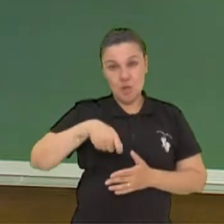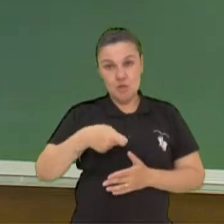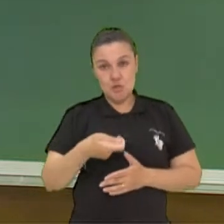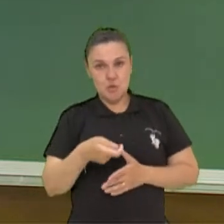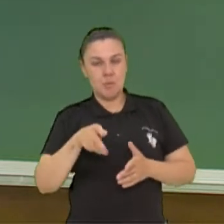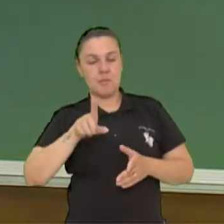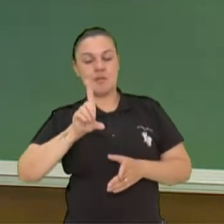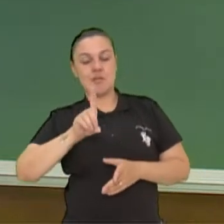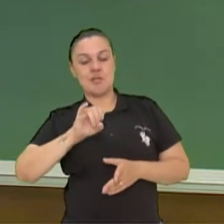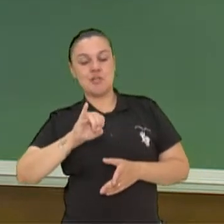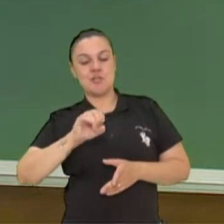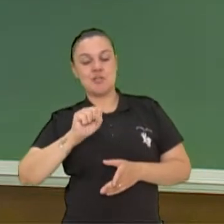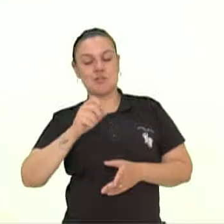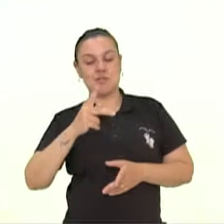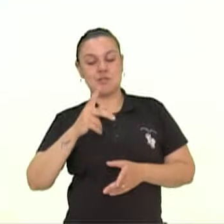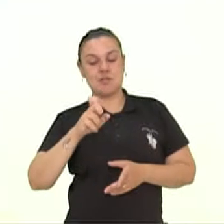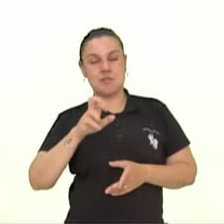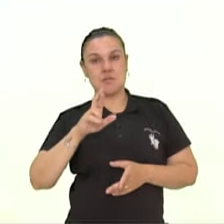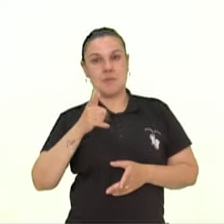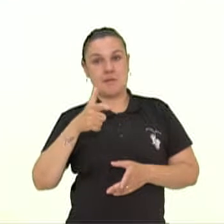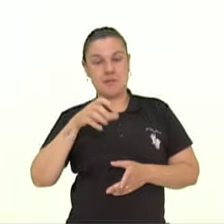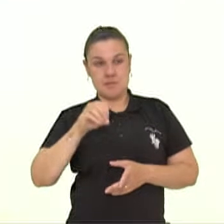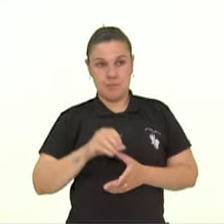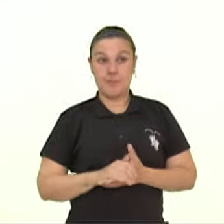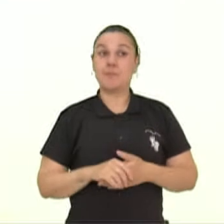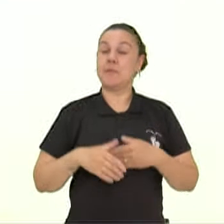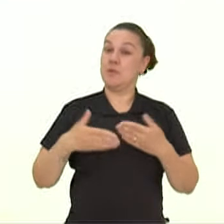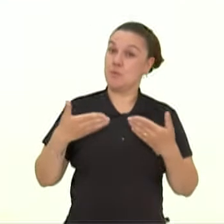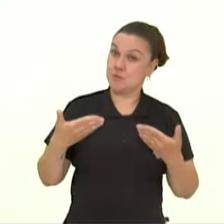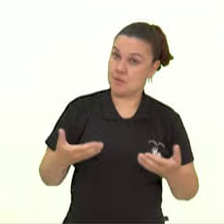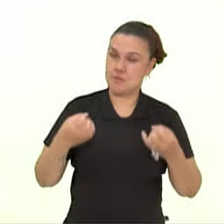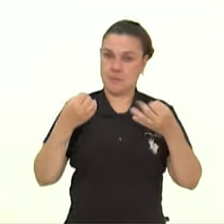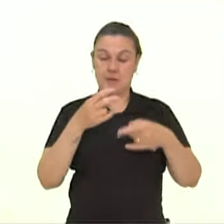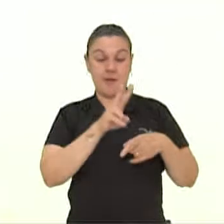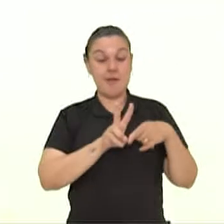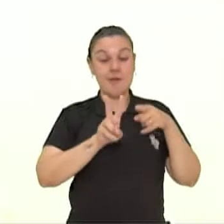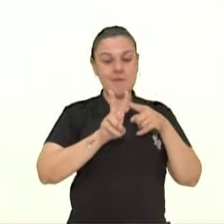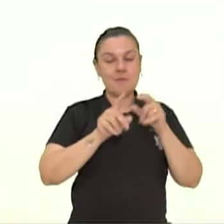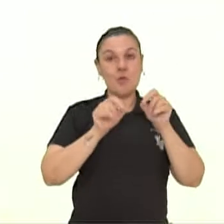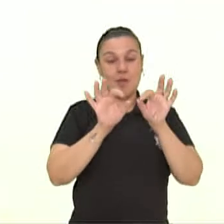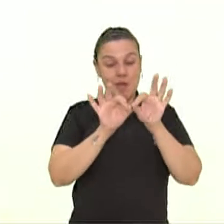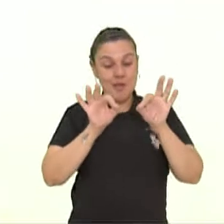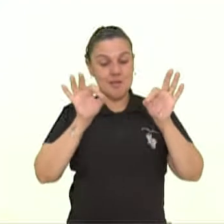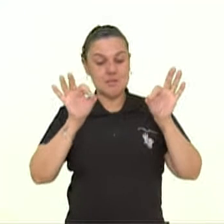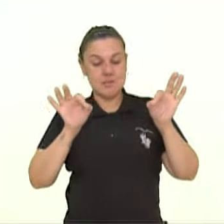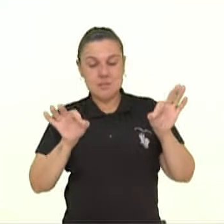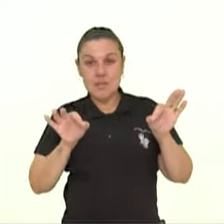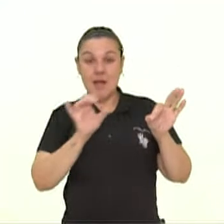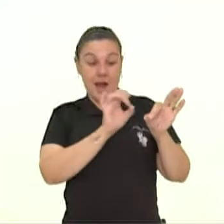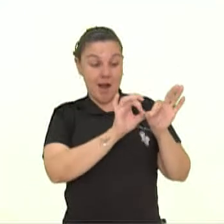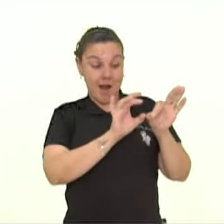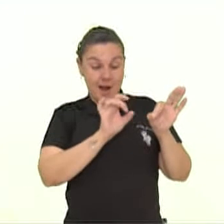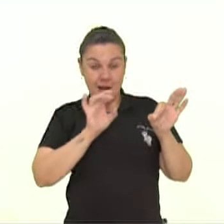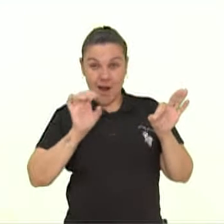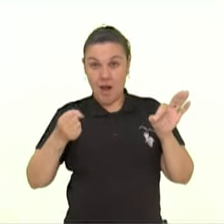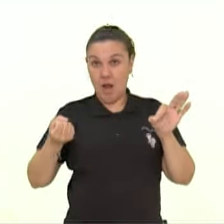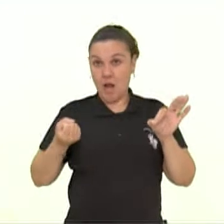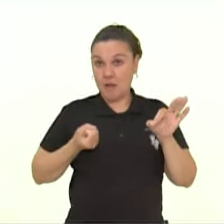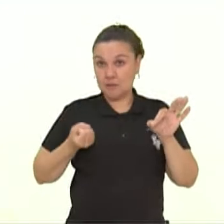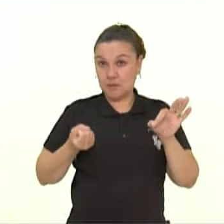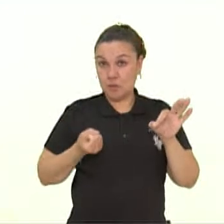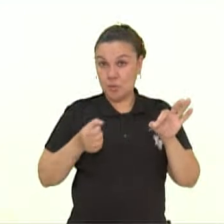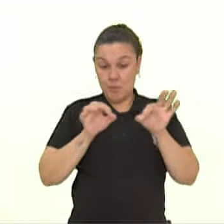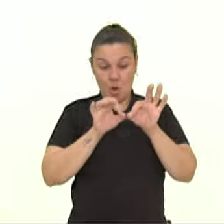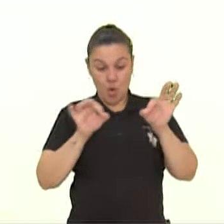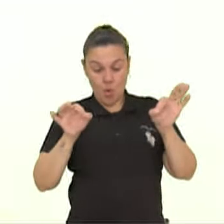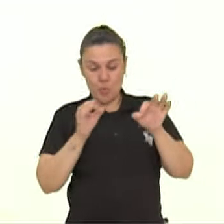de dispersão. Variância é uma medida de dispersão que mostra quão distante cada valor desse conjunto está